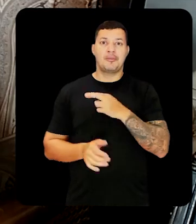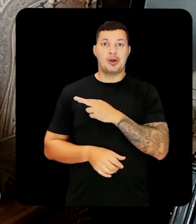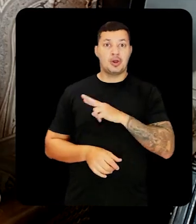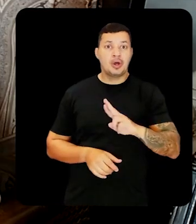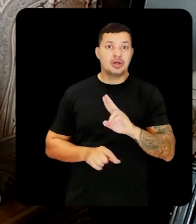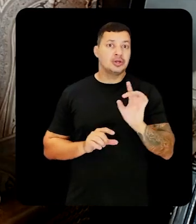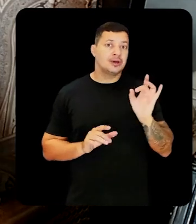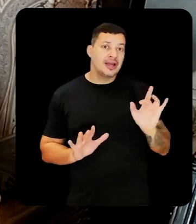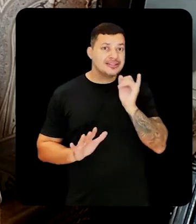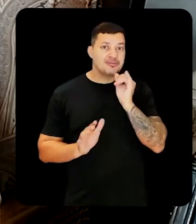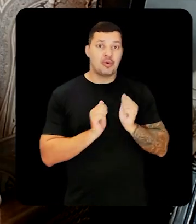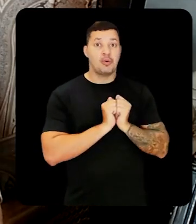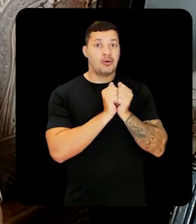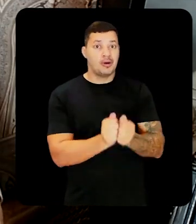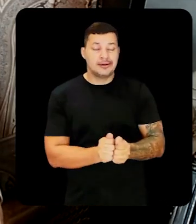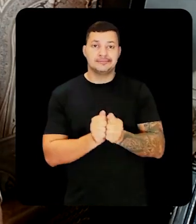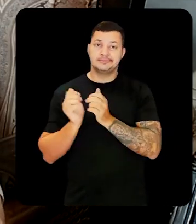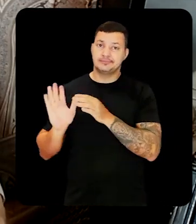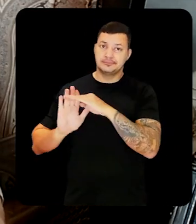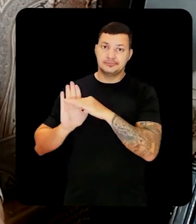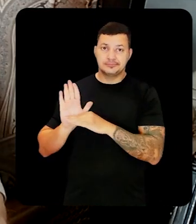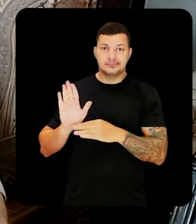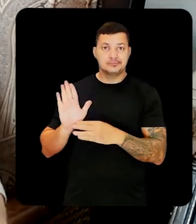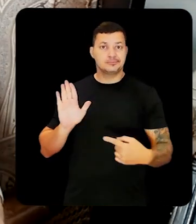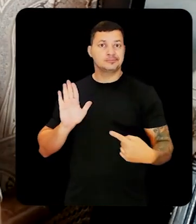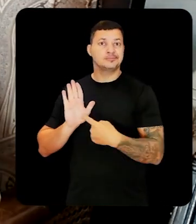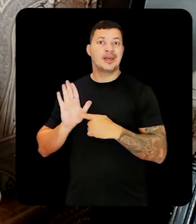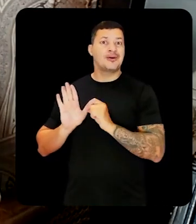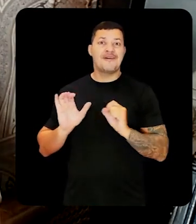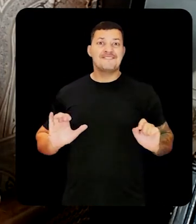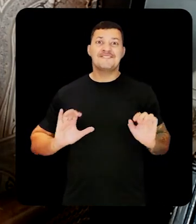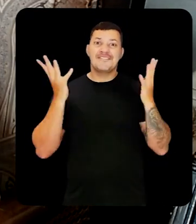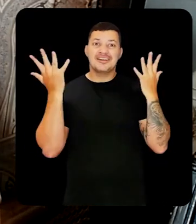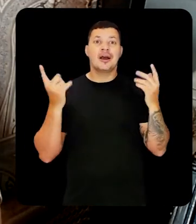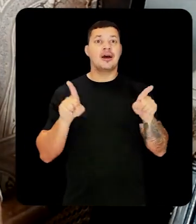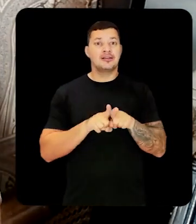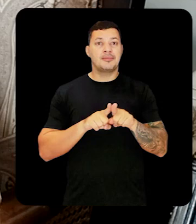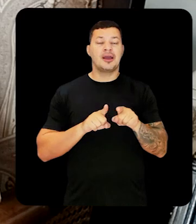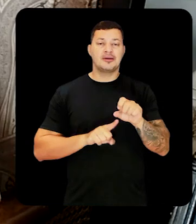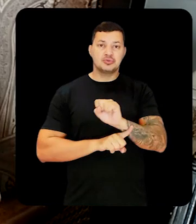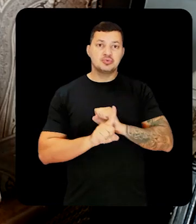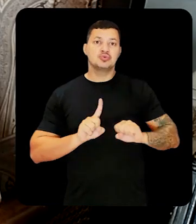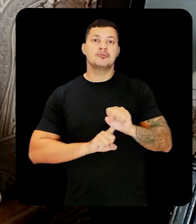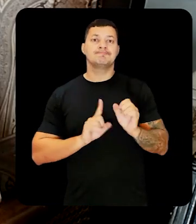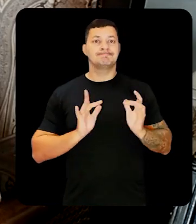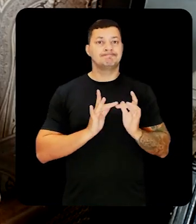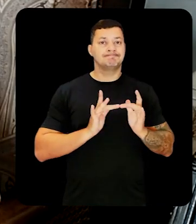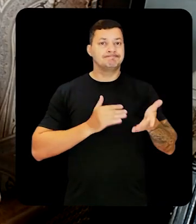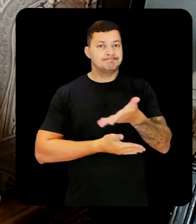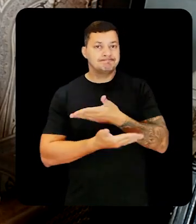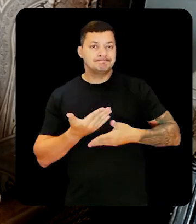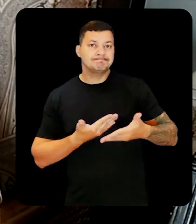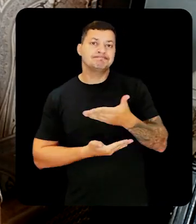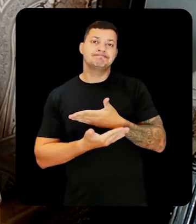religiosas. Não só acompanharem todo o programa religioso da festa, como também socialização. Porque